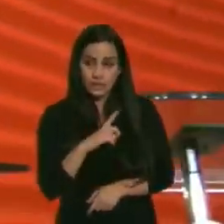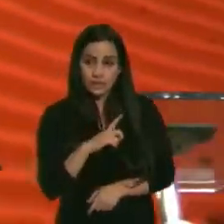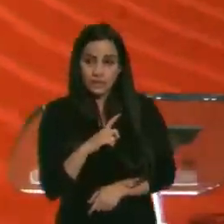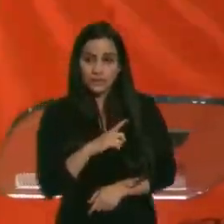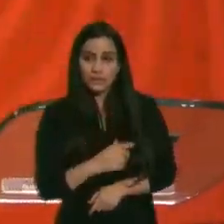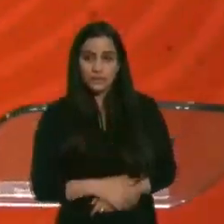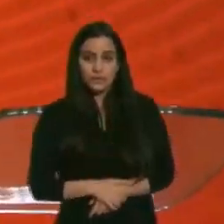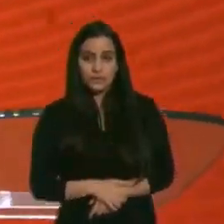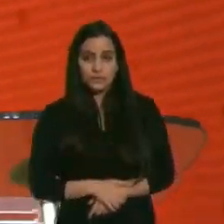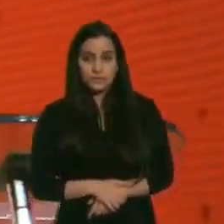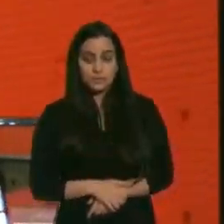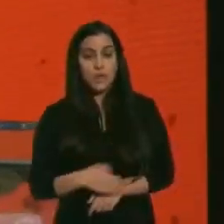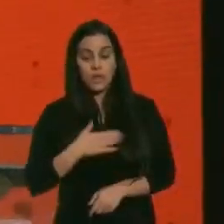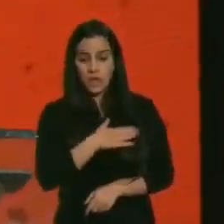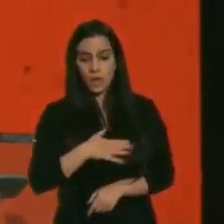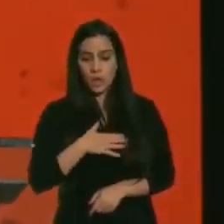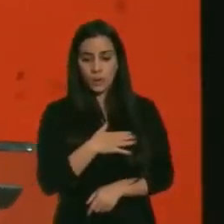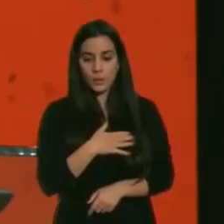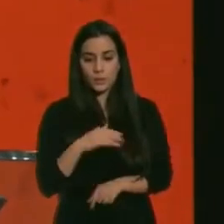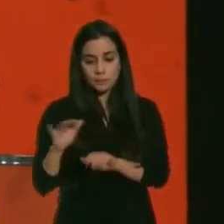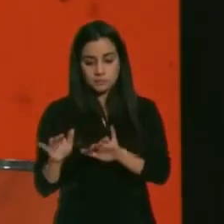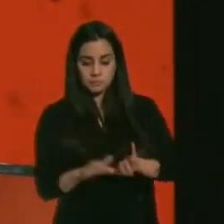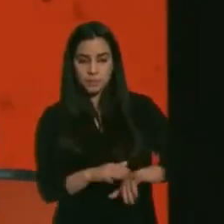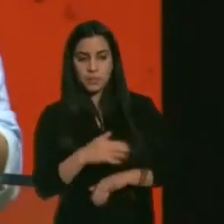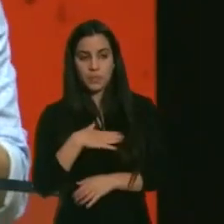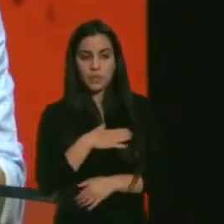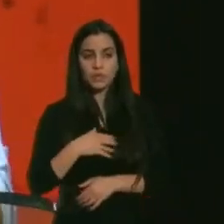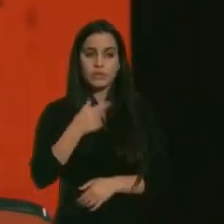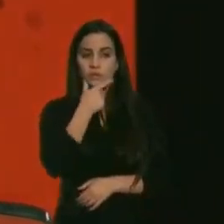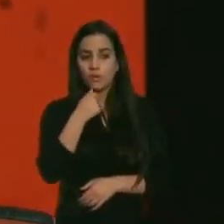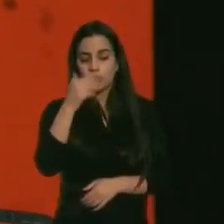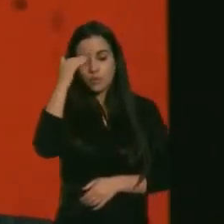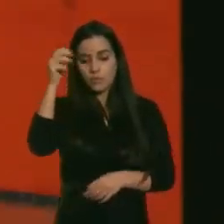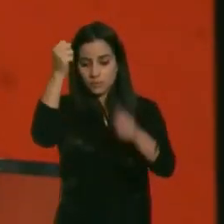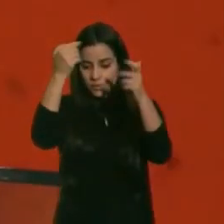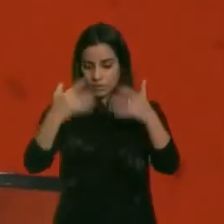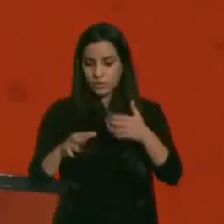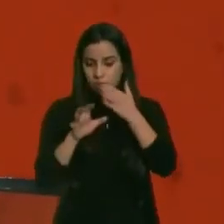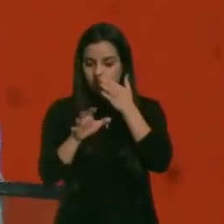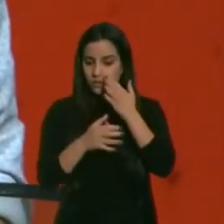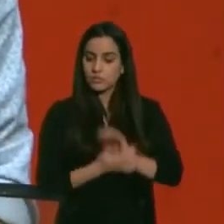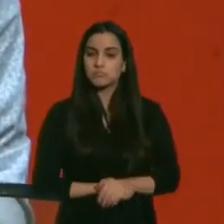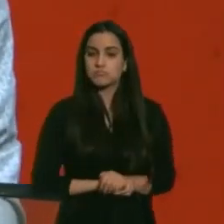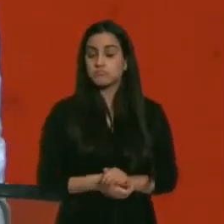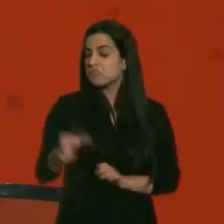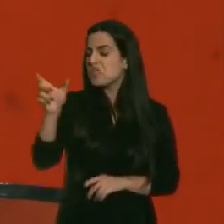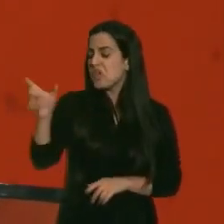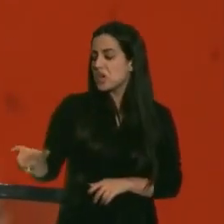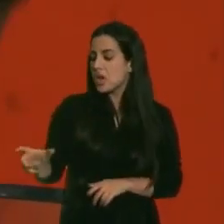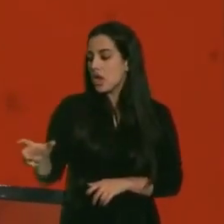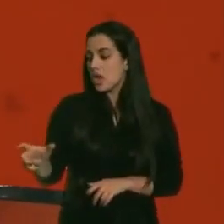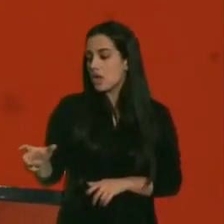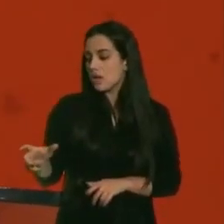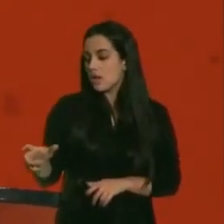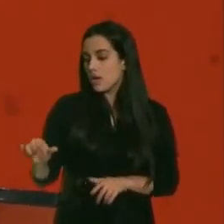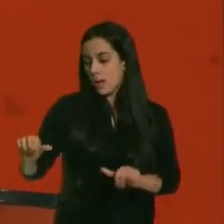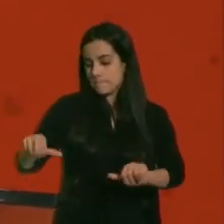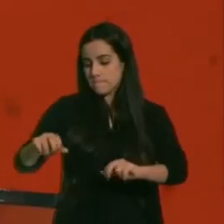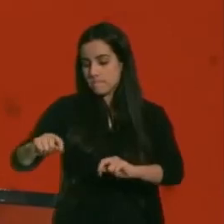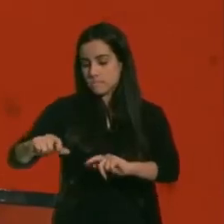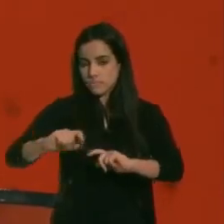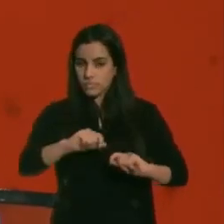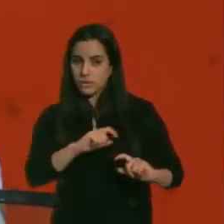Eu gosto de Spurgeon, quando ele diz, quando falarem mal de você, não fique